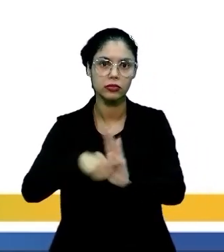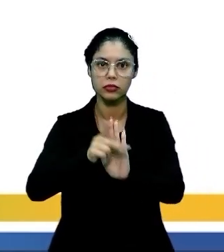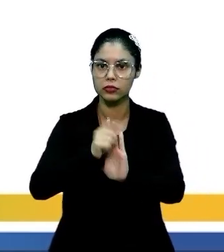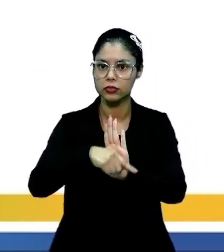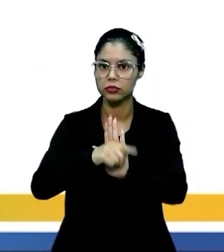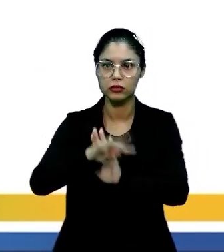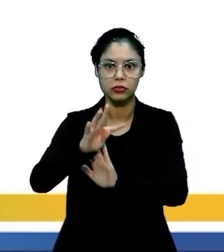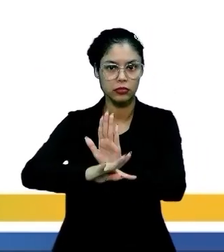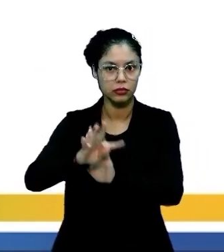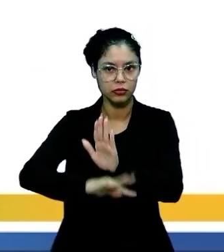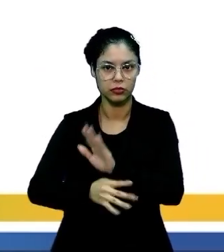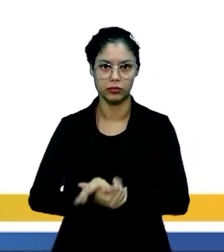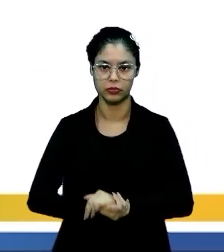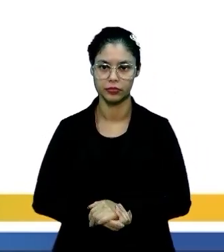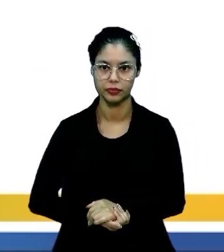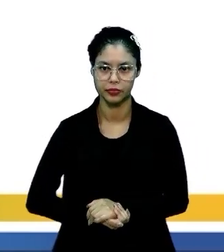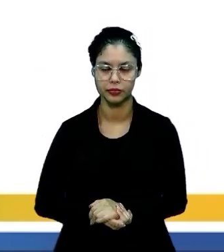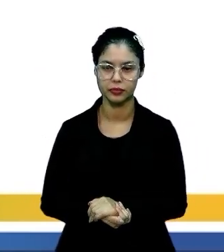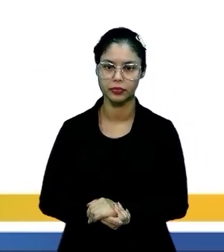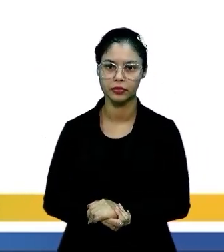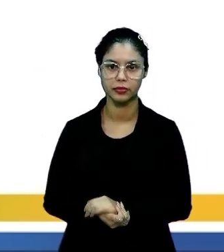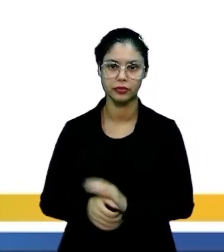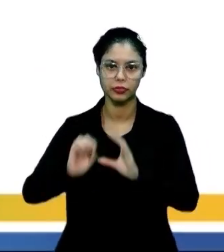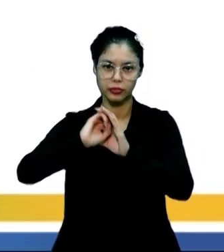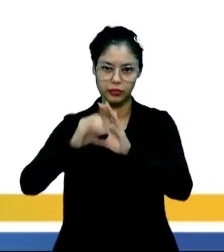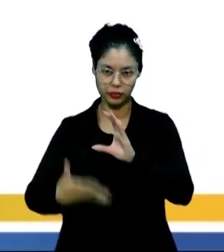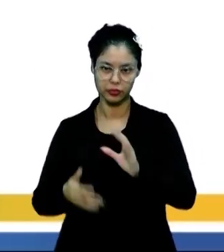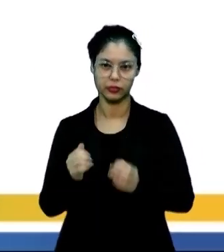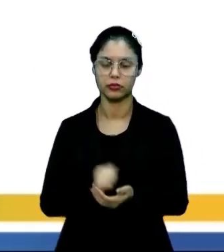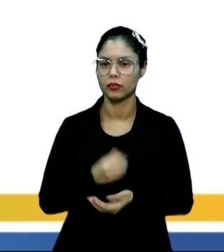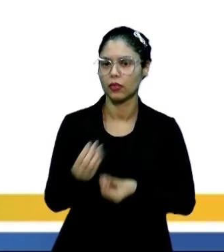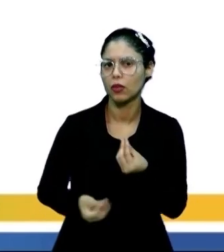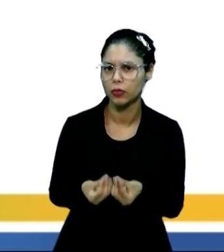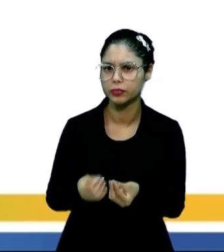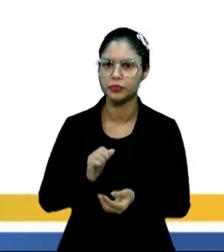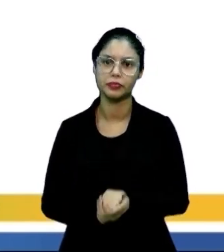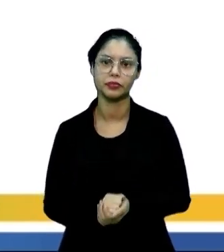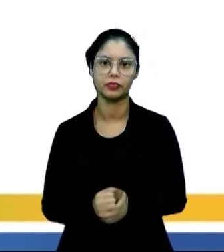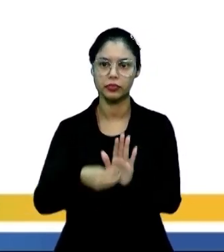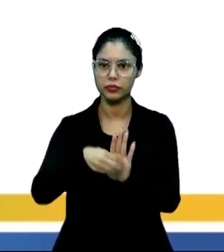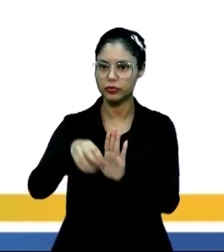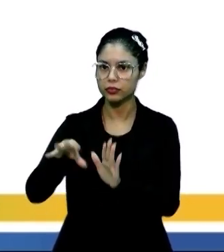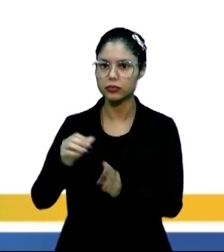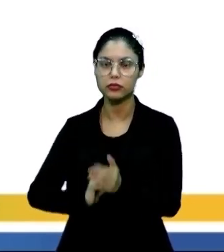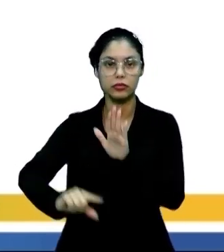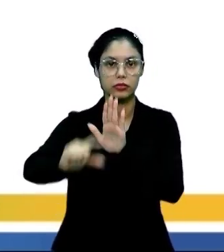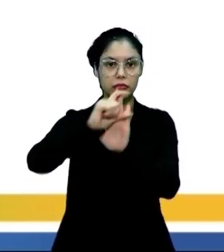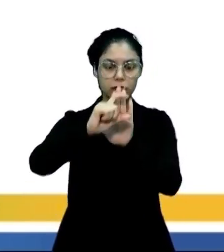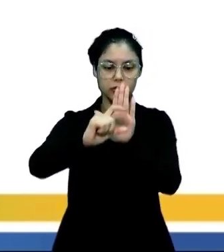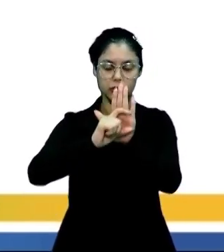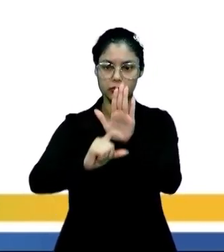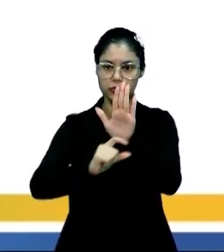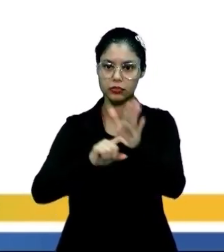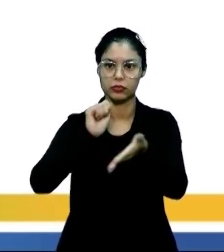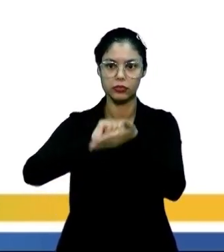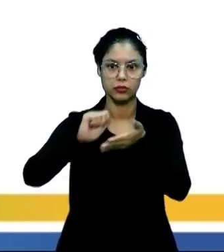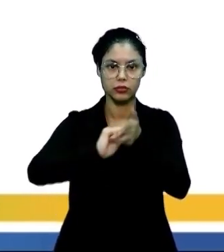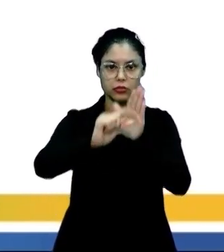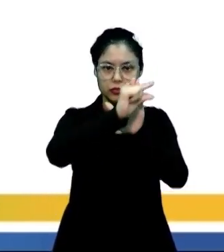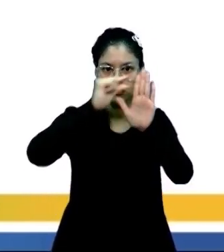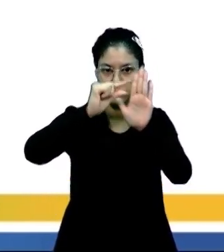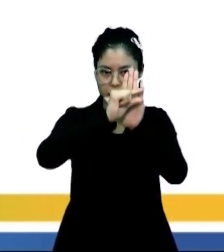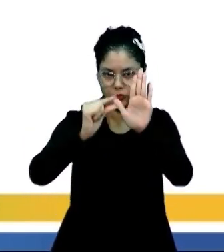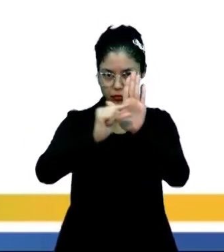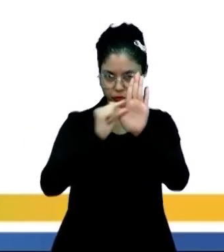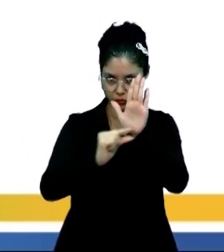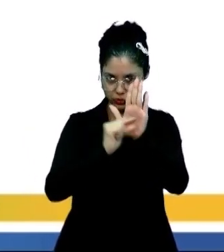gênero textual. Ok? Ele é caracterizado por. Distribuído por estrofes e escritos em versos. Você